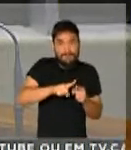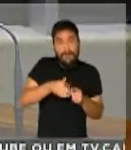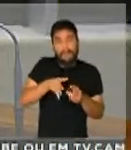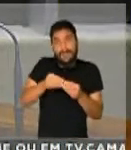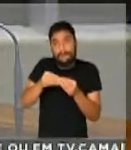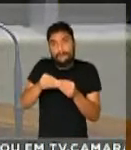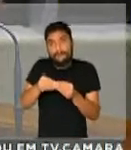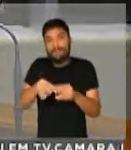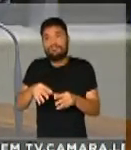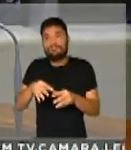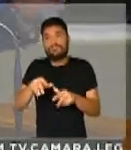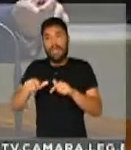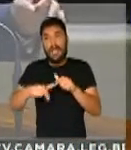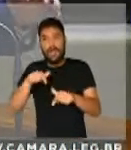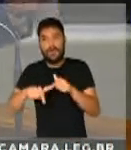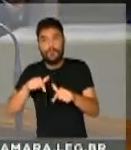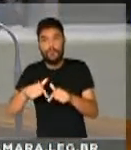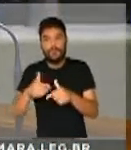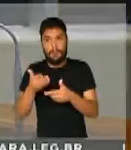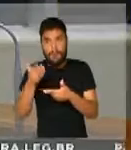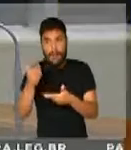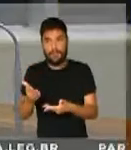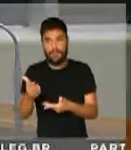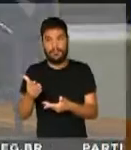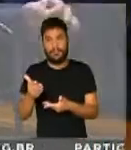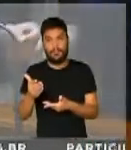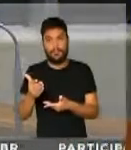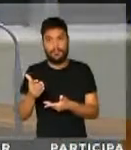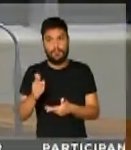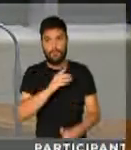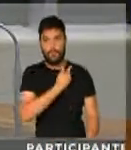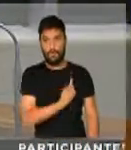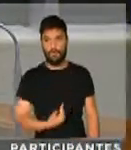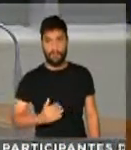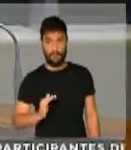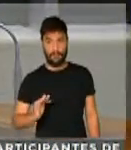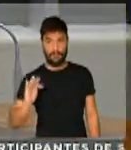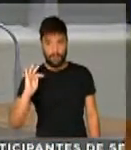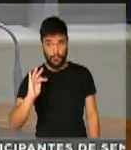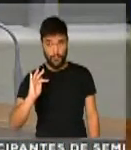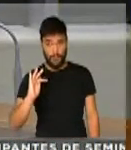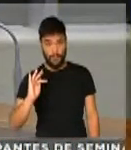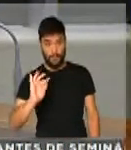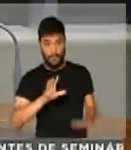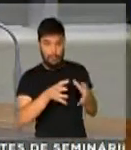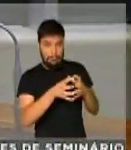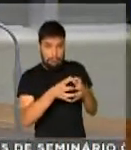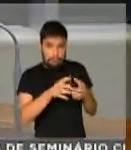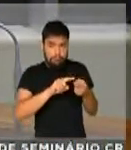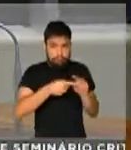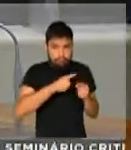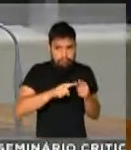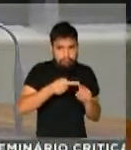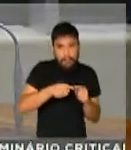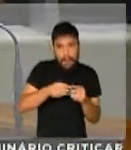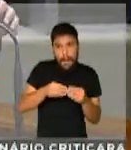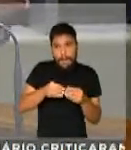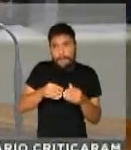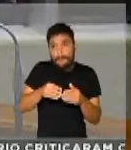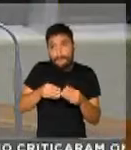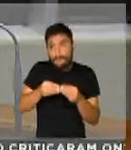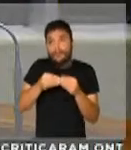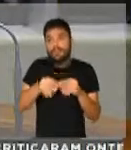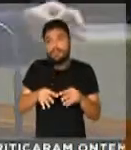ações, das atividades do governo federal, impedindo que o